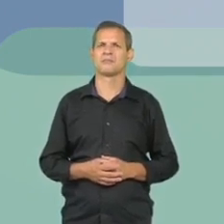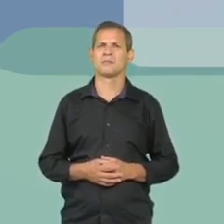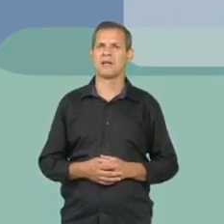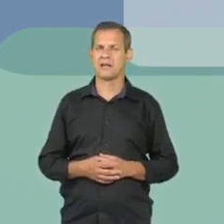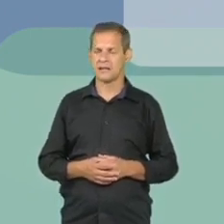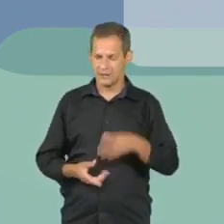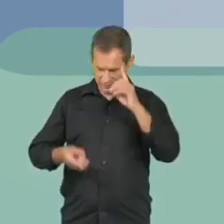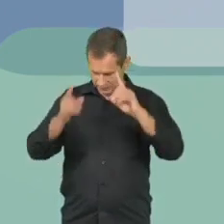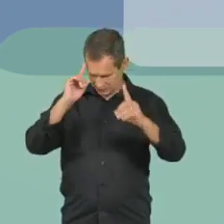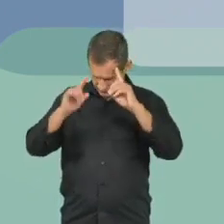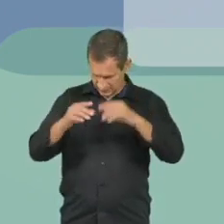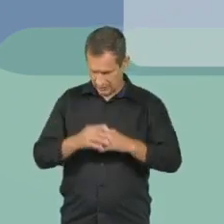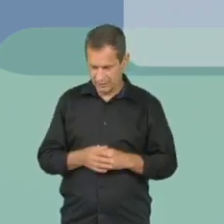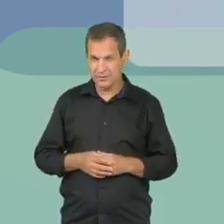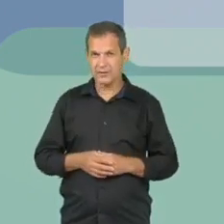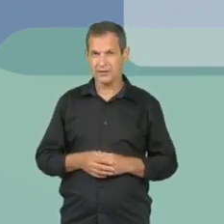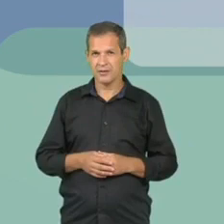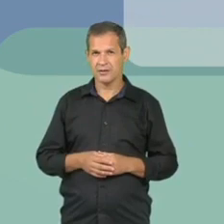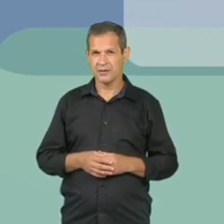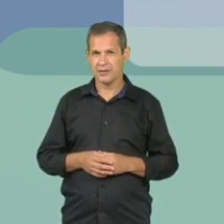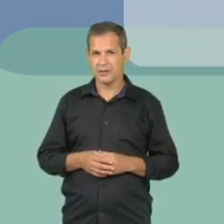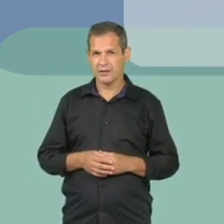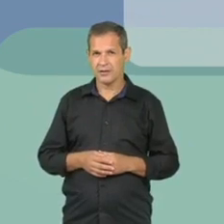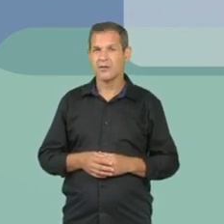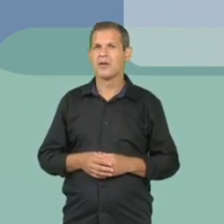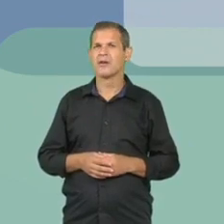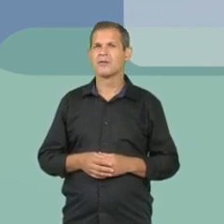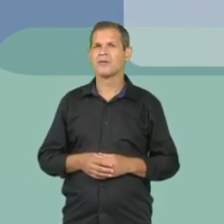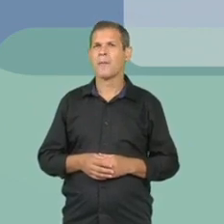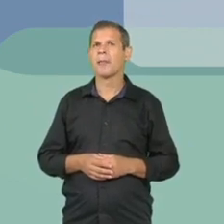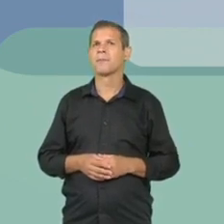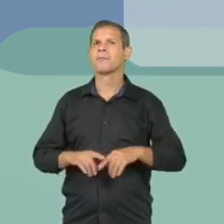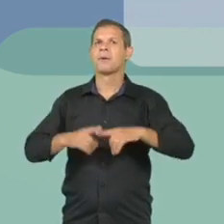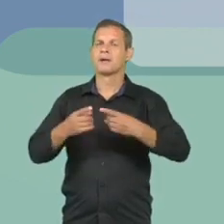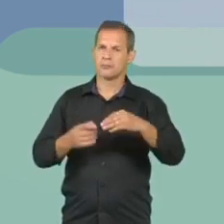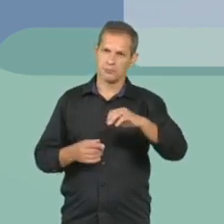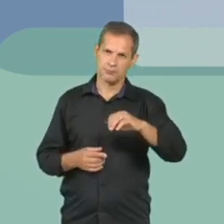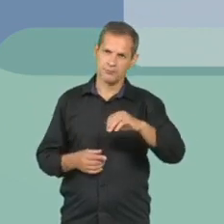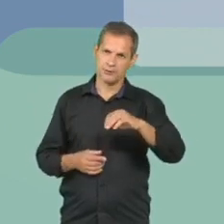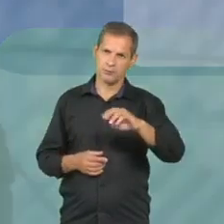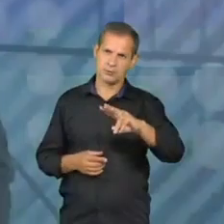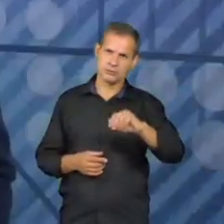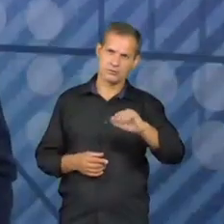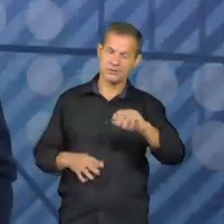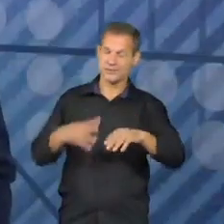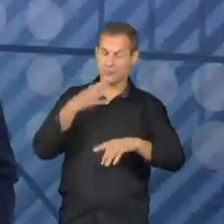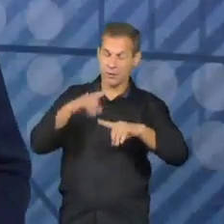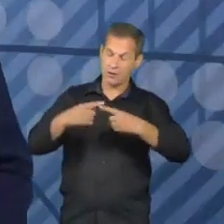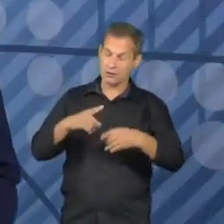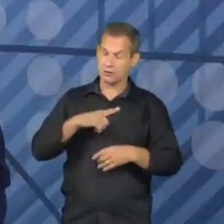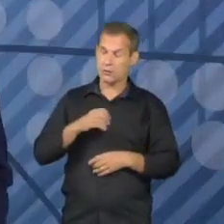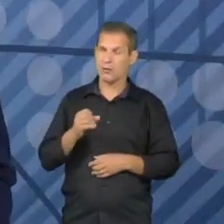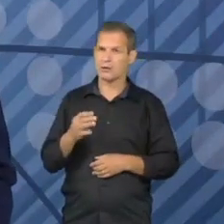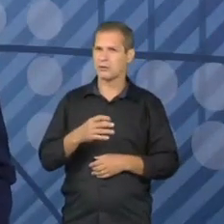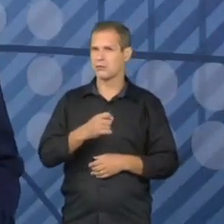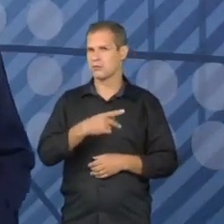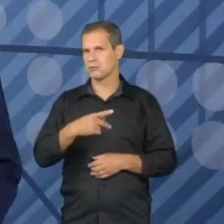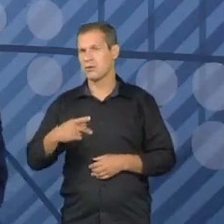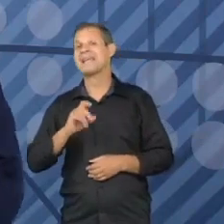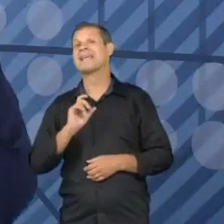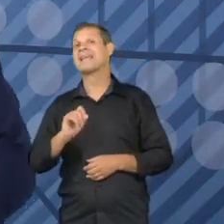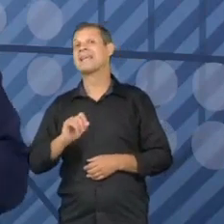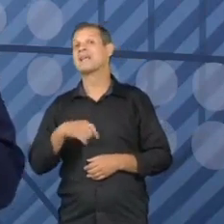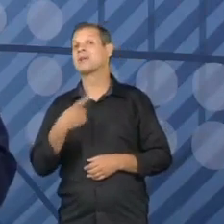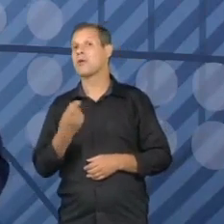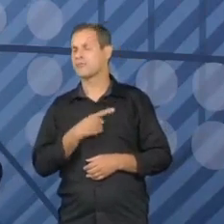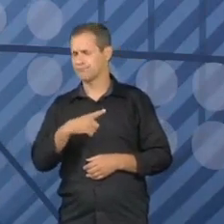Teste de hipótese aqui para uma variância conhecida. Então, agora a gente passa por uma nova situação. Então,